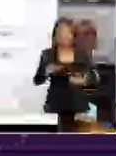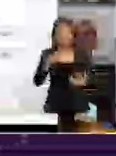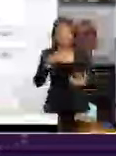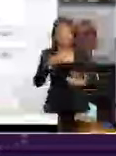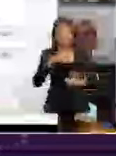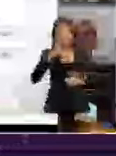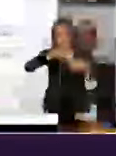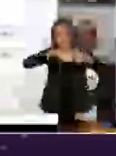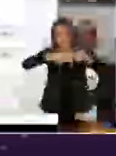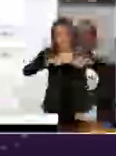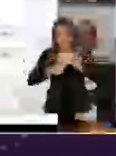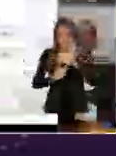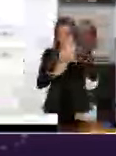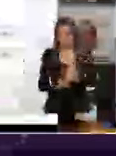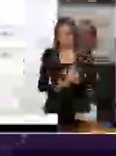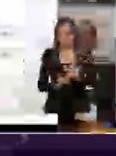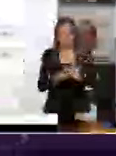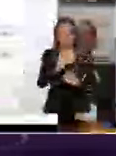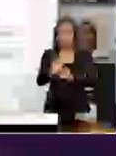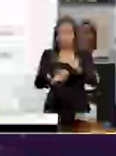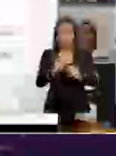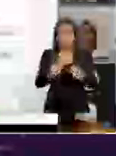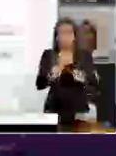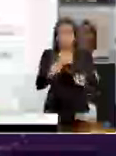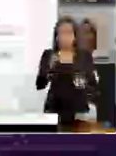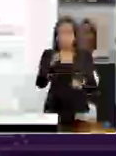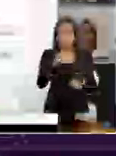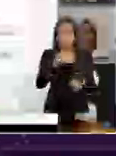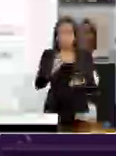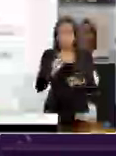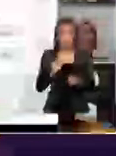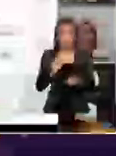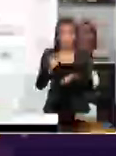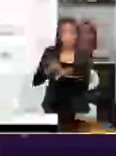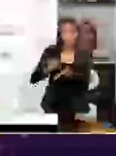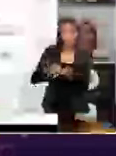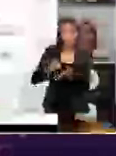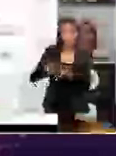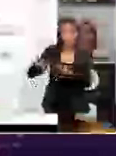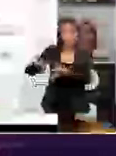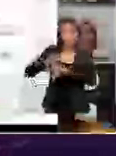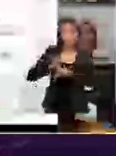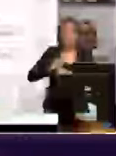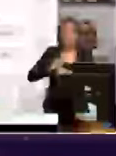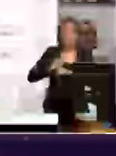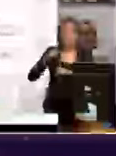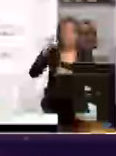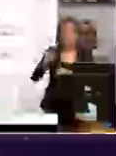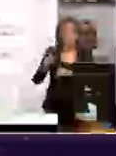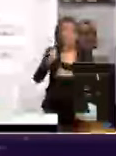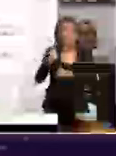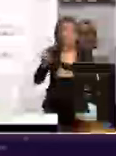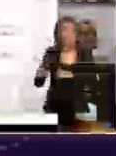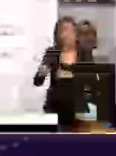duro, importante, foi simplesmente a ausência de evidência de infecção nos 7 dias